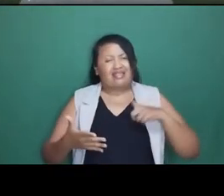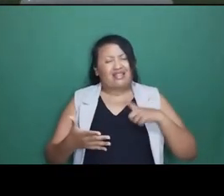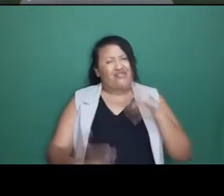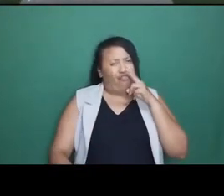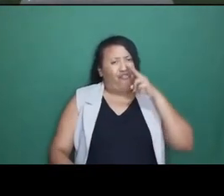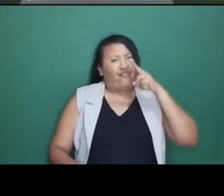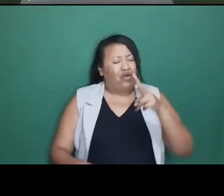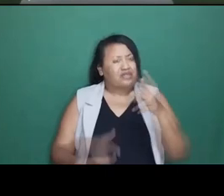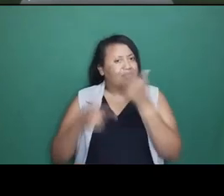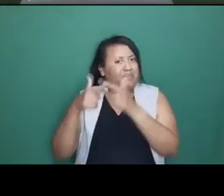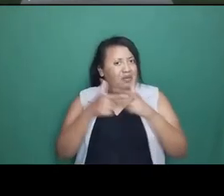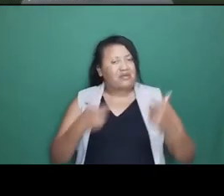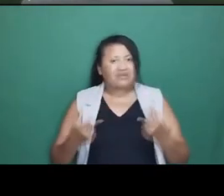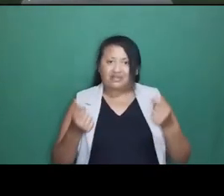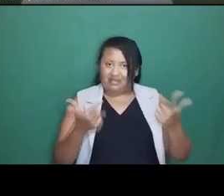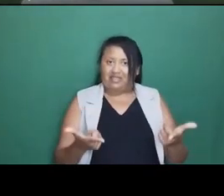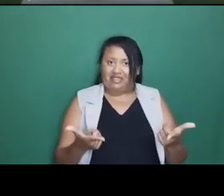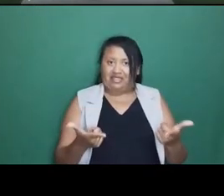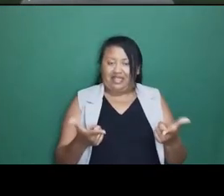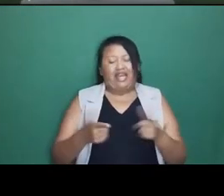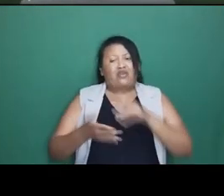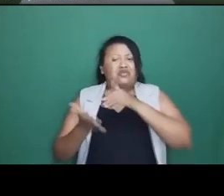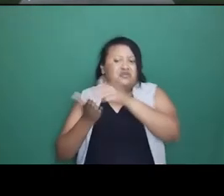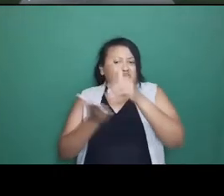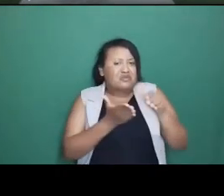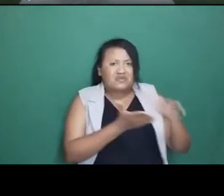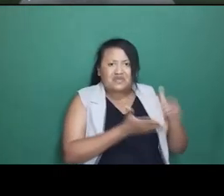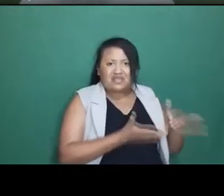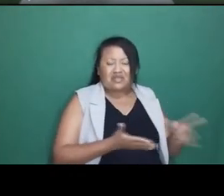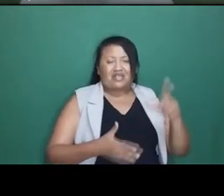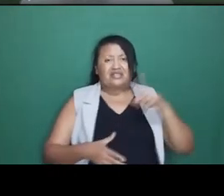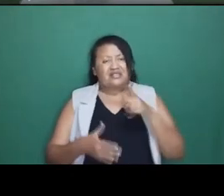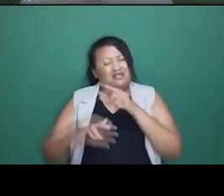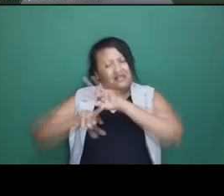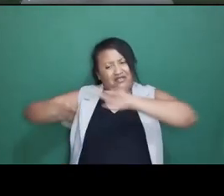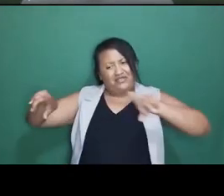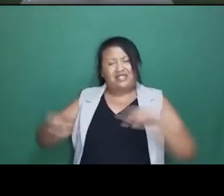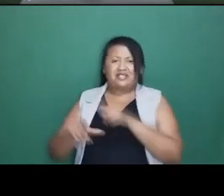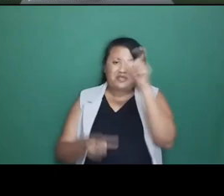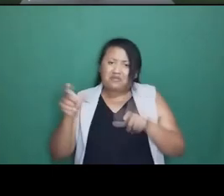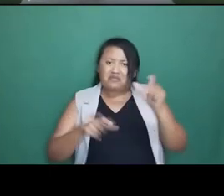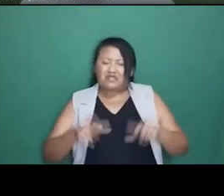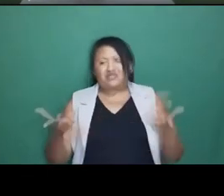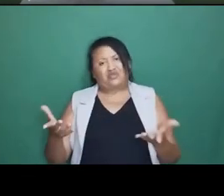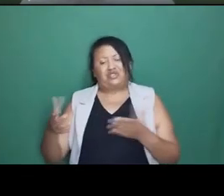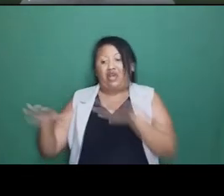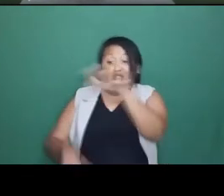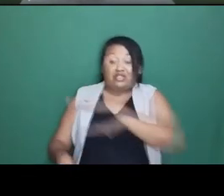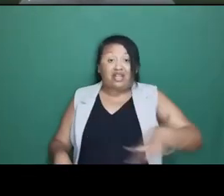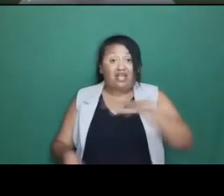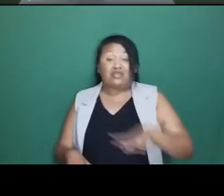pico forte de crise é com expulsão de várias pessoas de várias partes do mundo lá do território americano